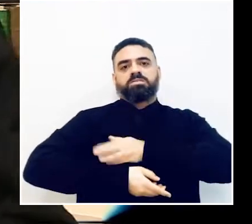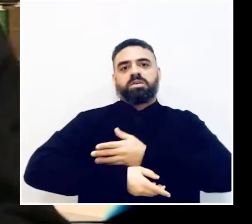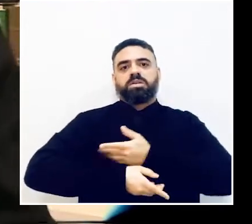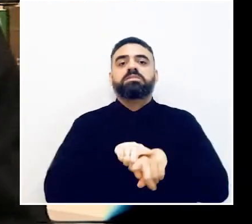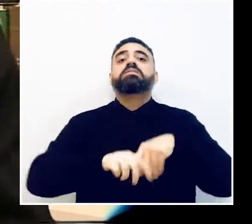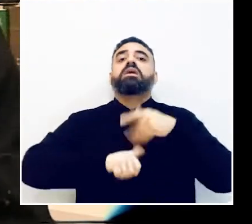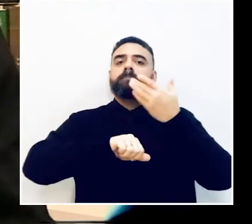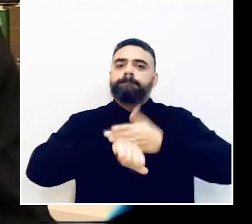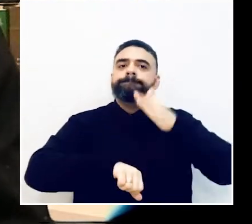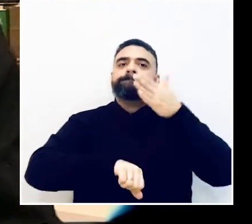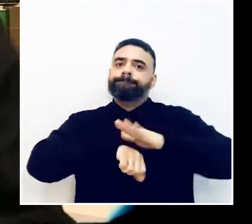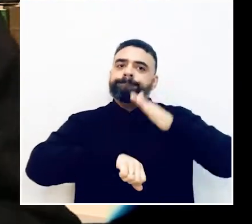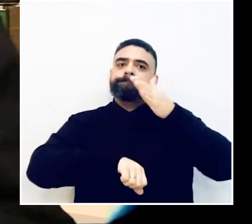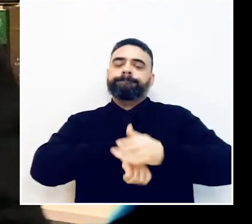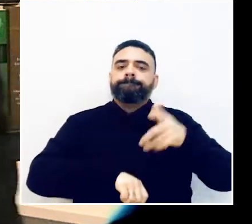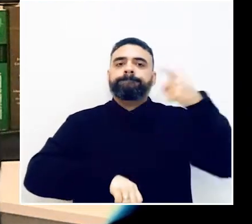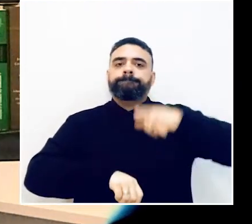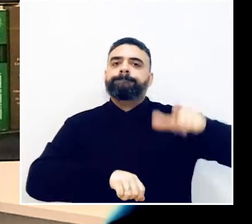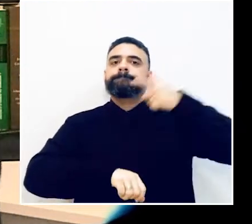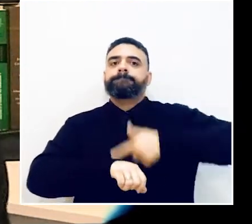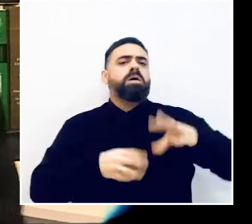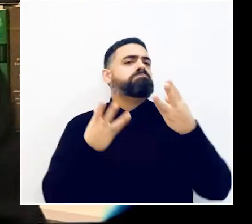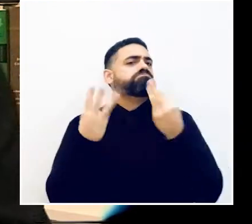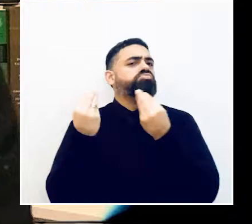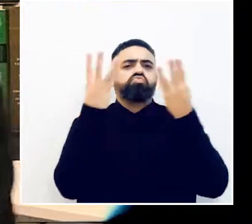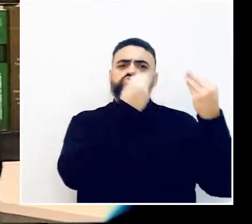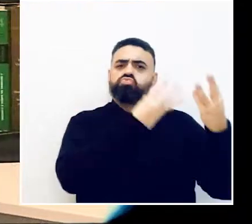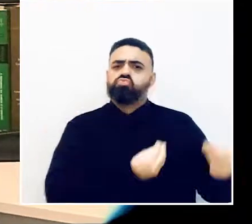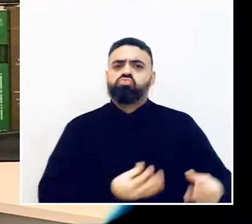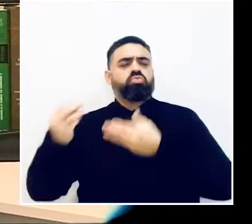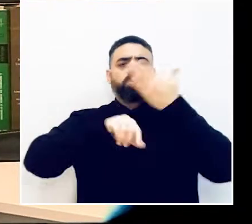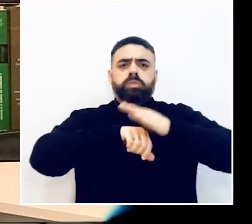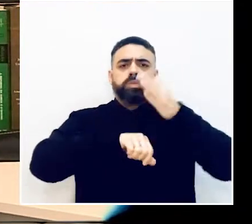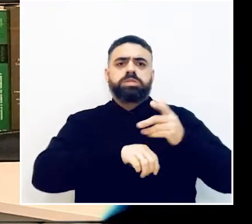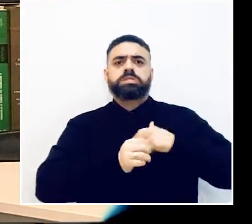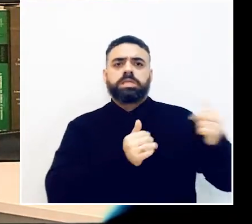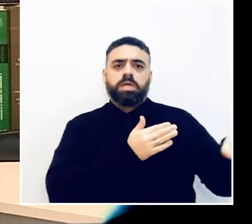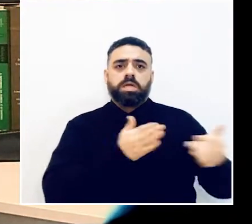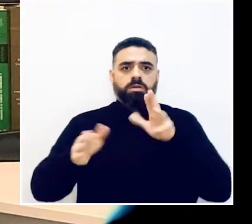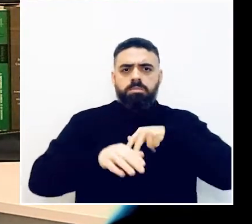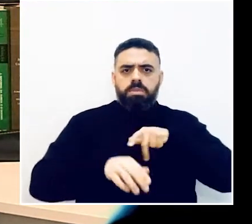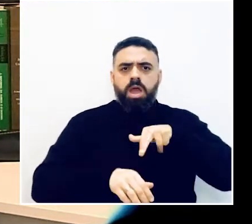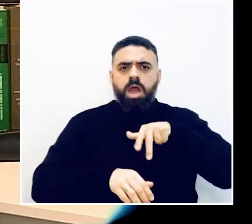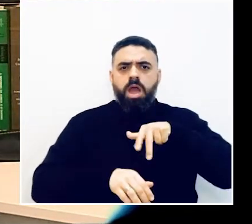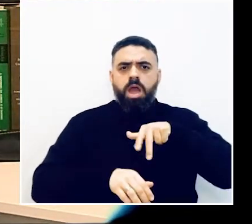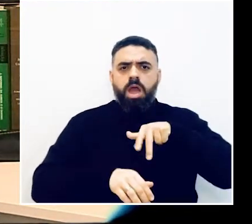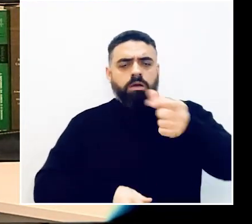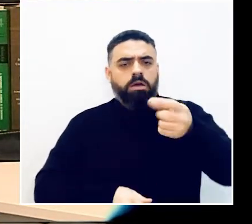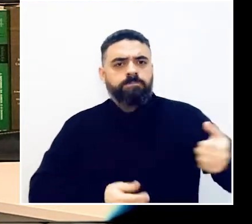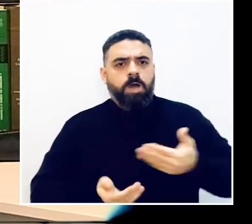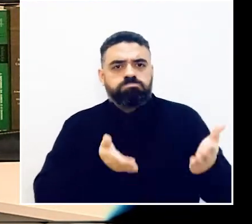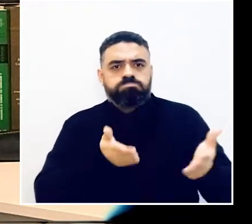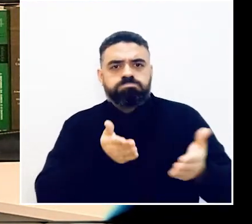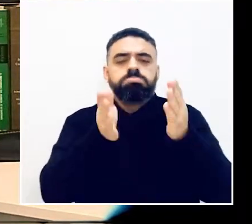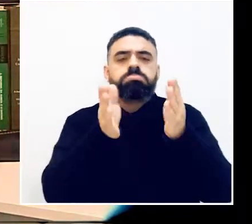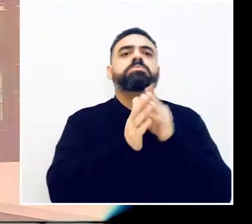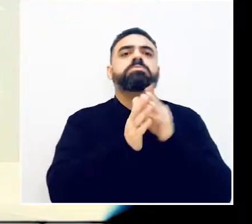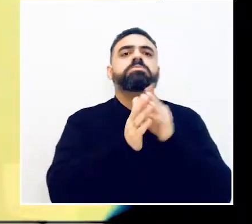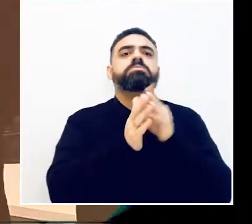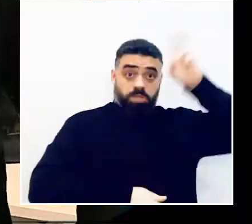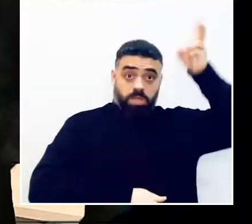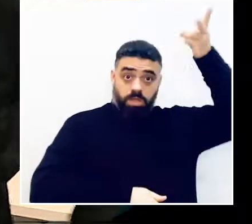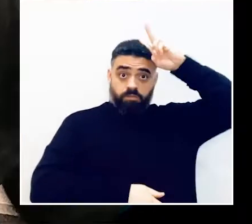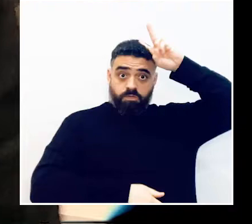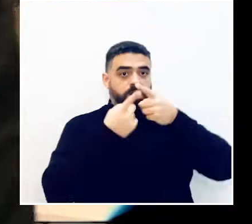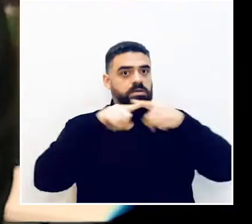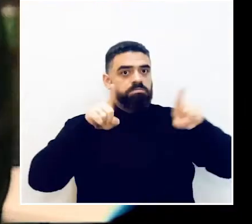ter essa capacidade de, com liberdade, expressar aquilo que está no seu coração, que é a repetição e muita técnica.